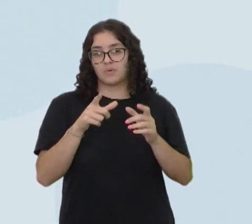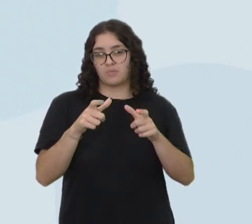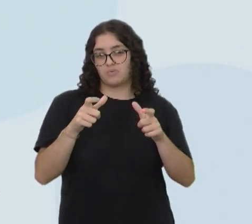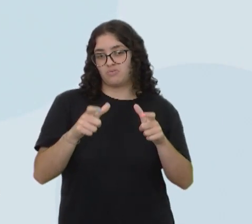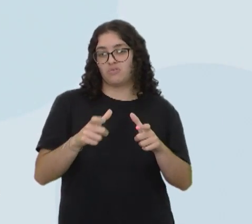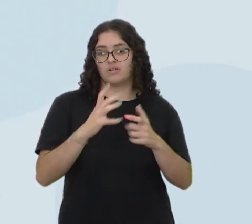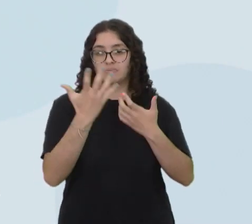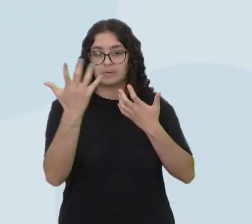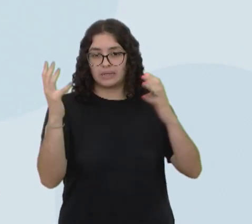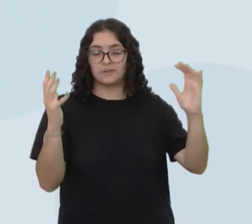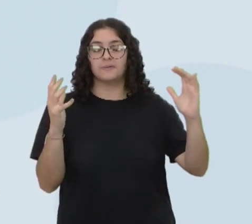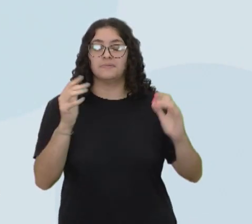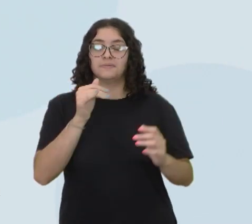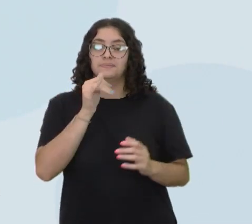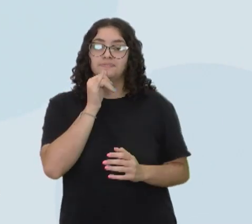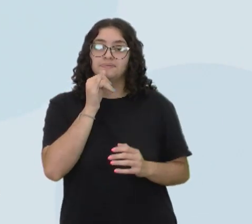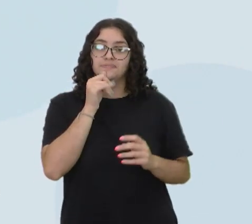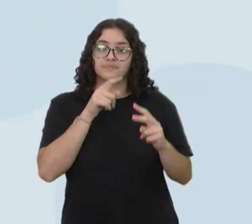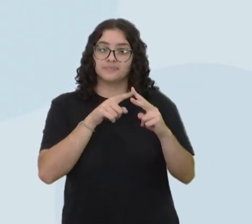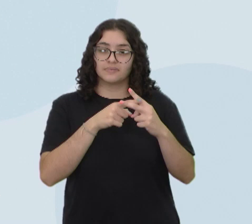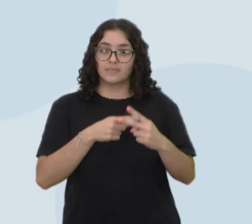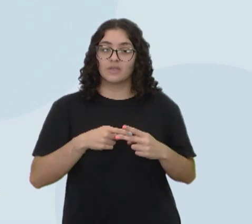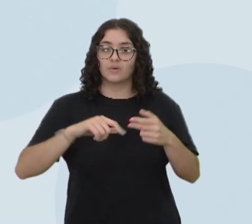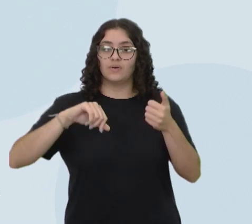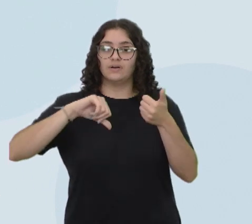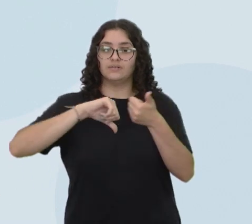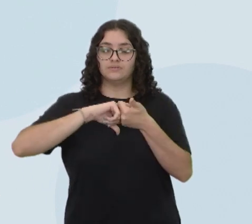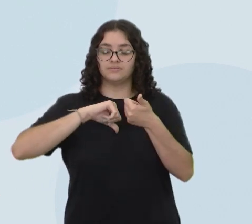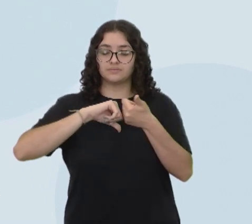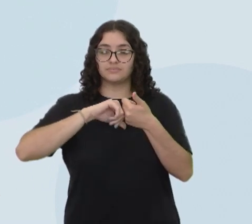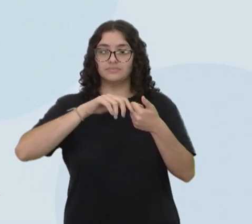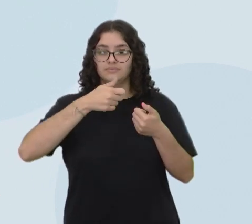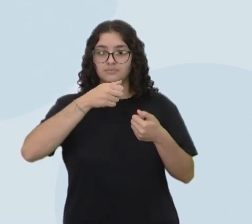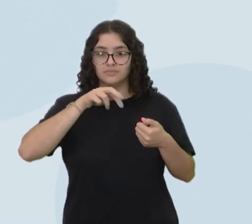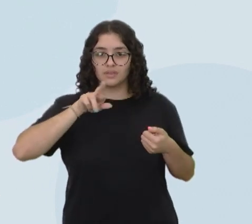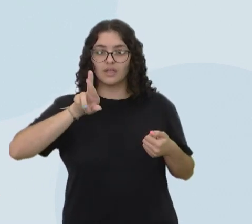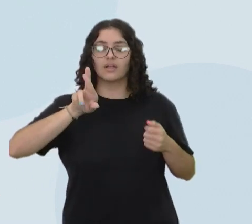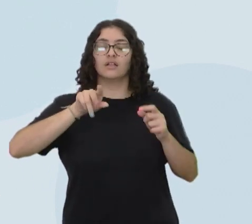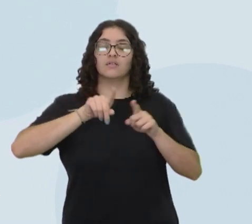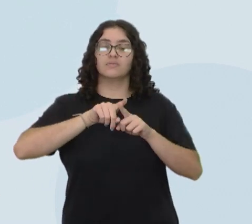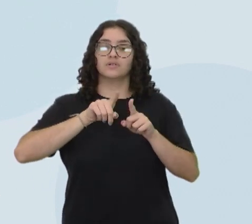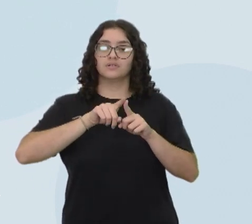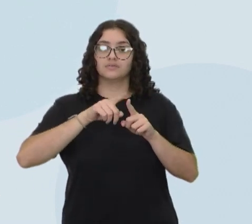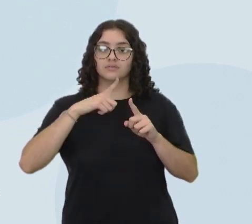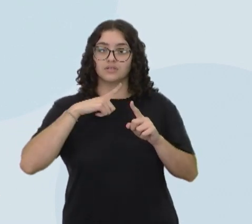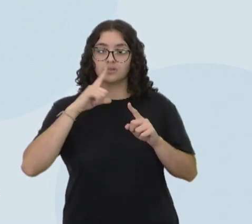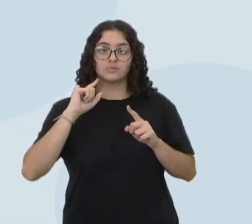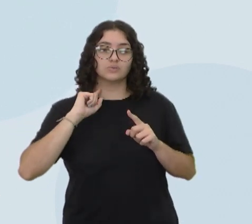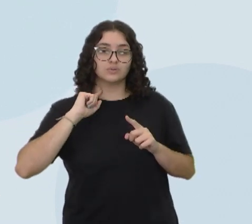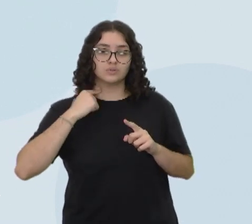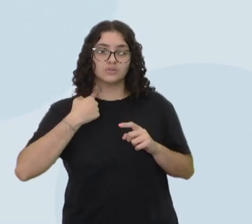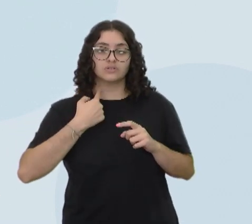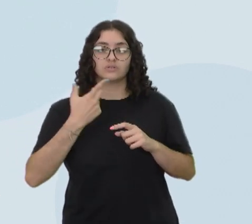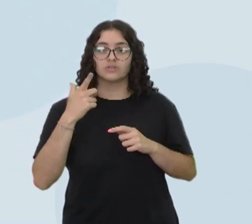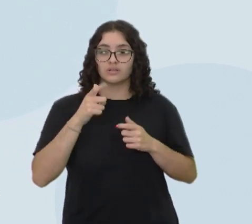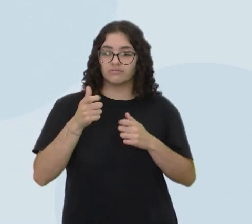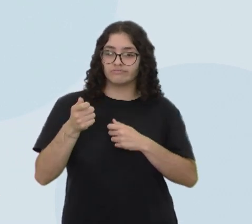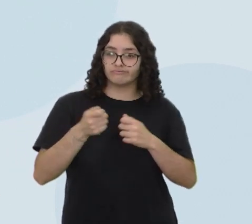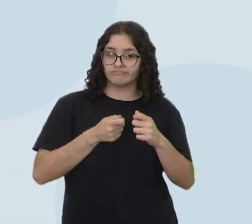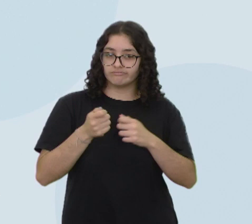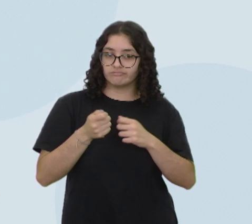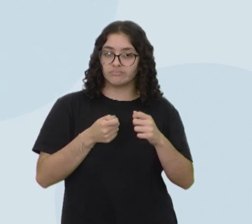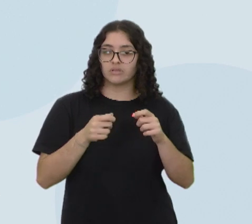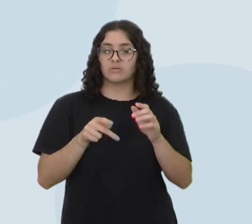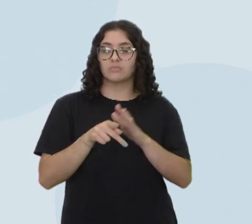ambientais, como, por exemplo, a manutenção da qualidade do ar e controle da poluição com ações de regulação, né,